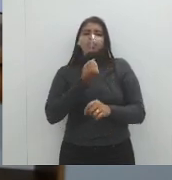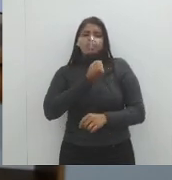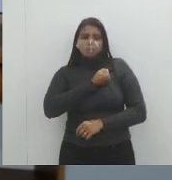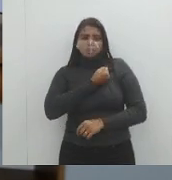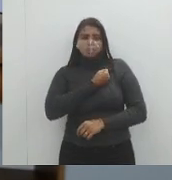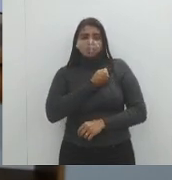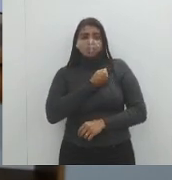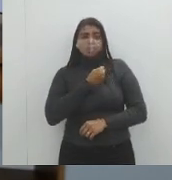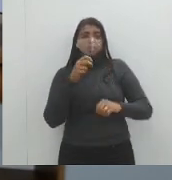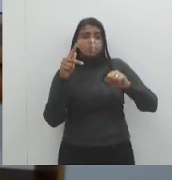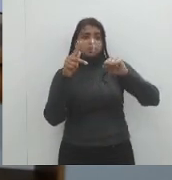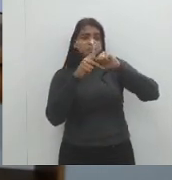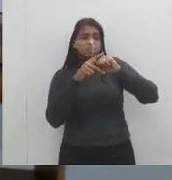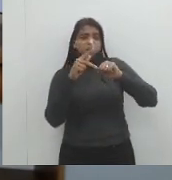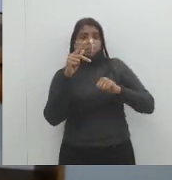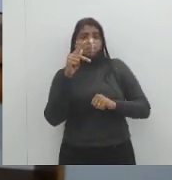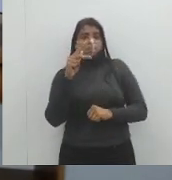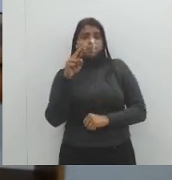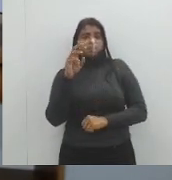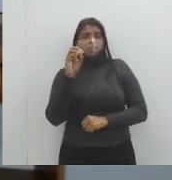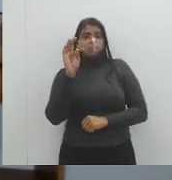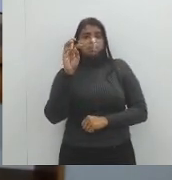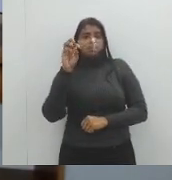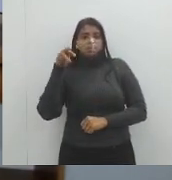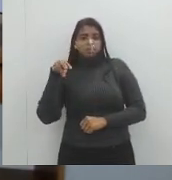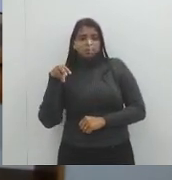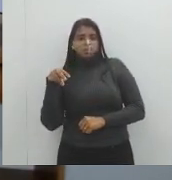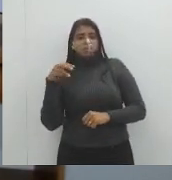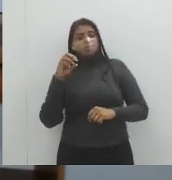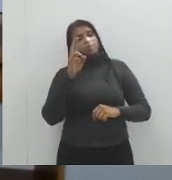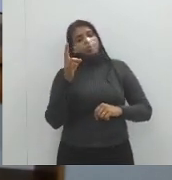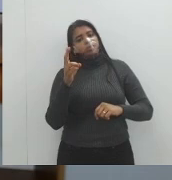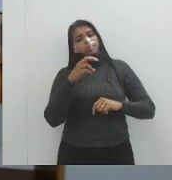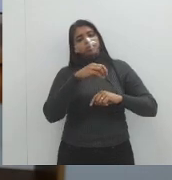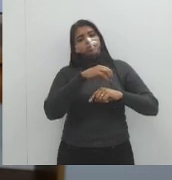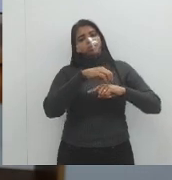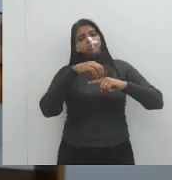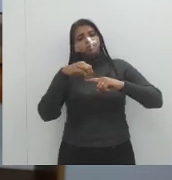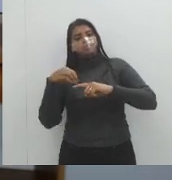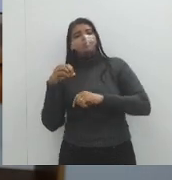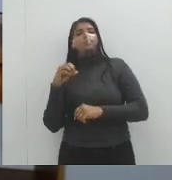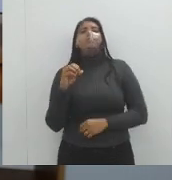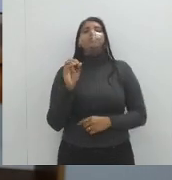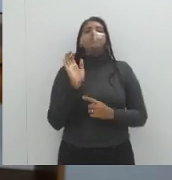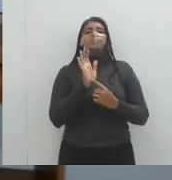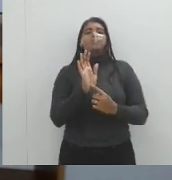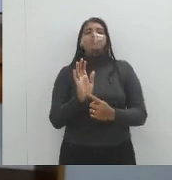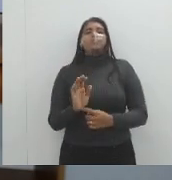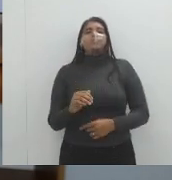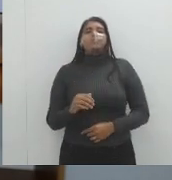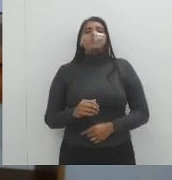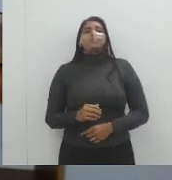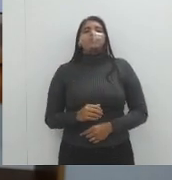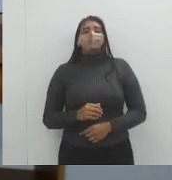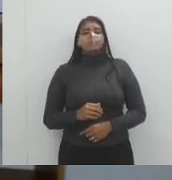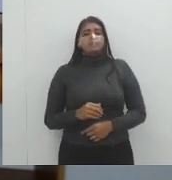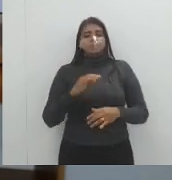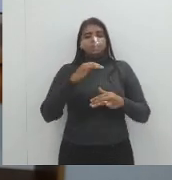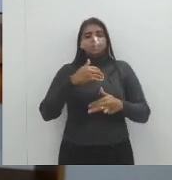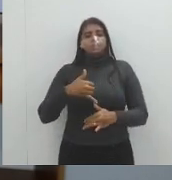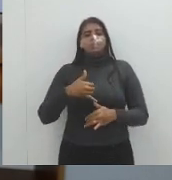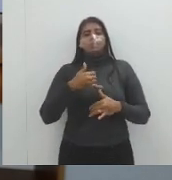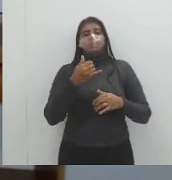de prótons. Apenas o hélio tem 2 prótons no seu núcleo. Apenas o lítio tem